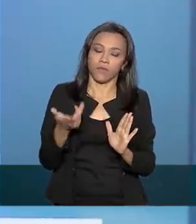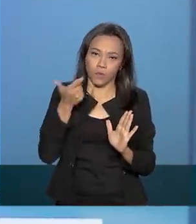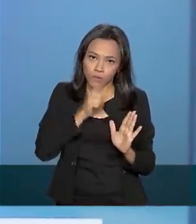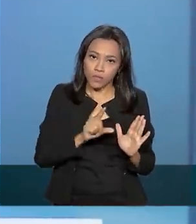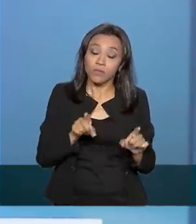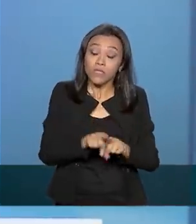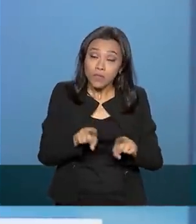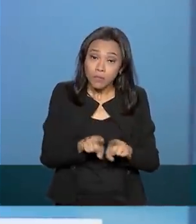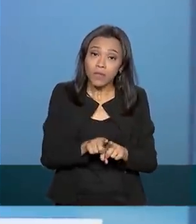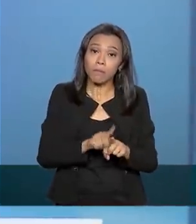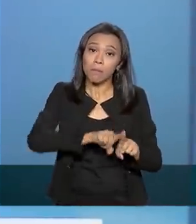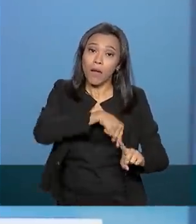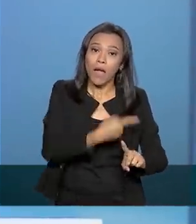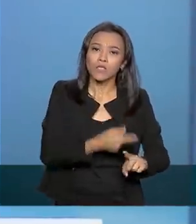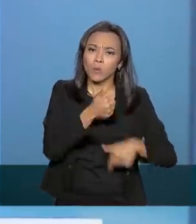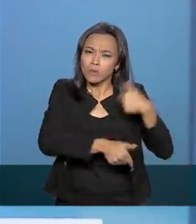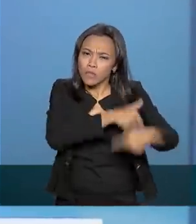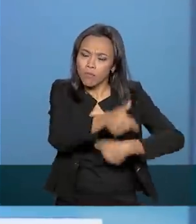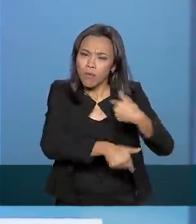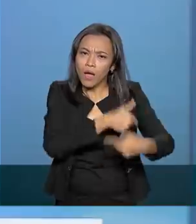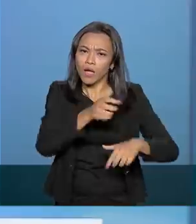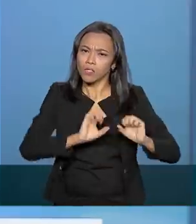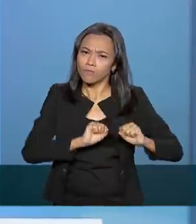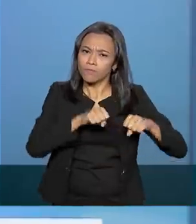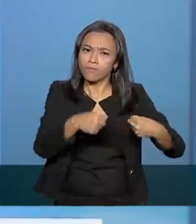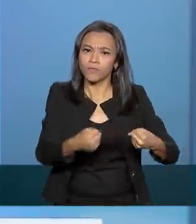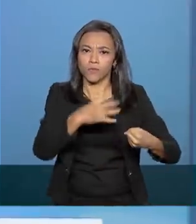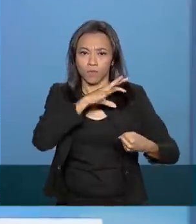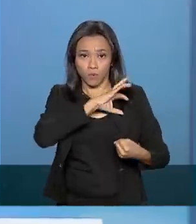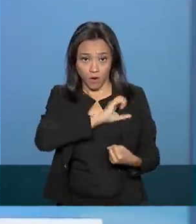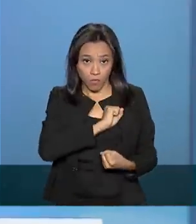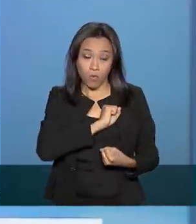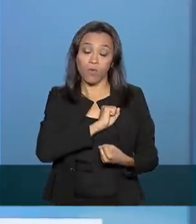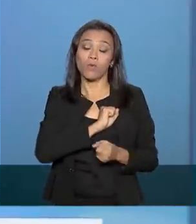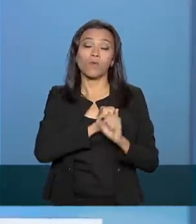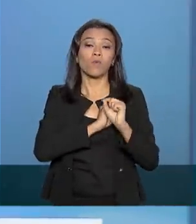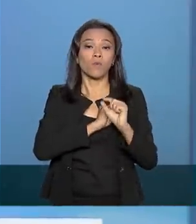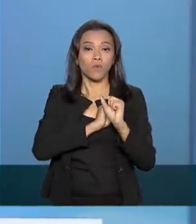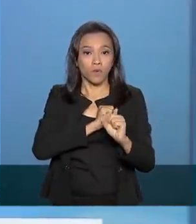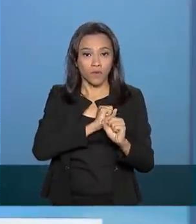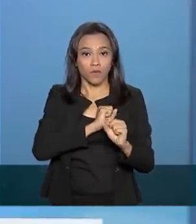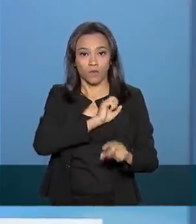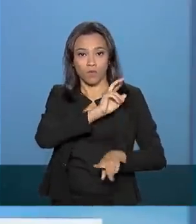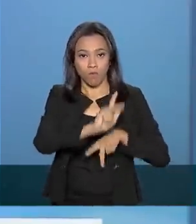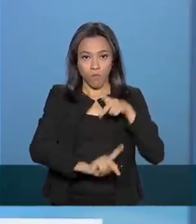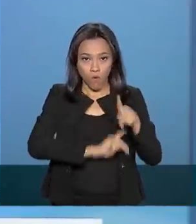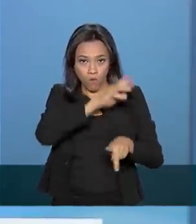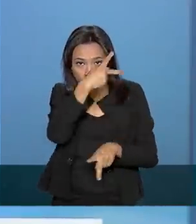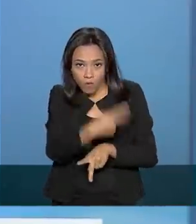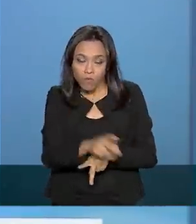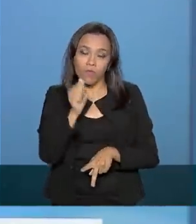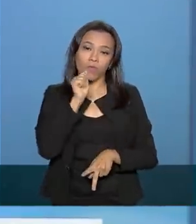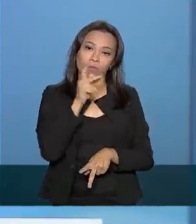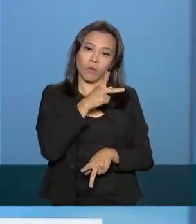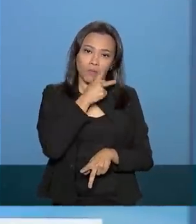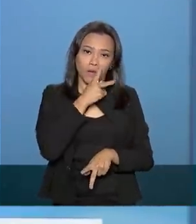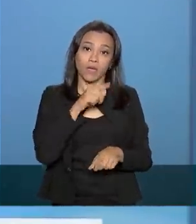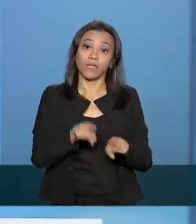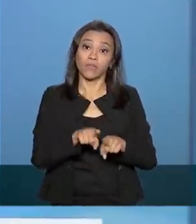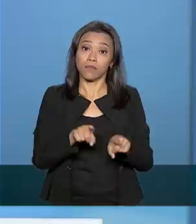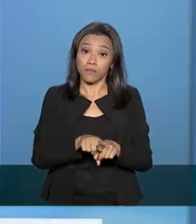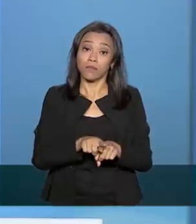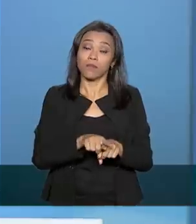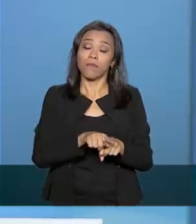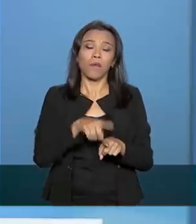com o trabalho, com a dedicação e com o amor do povo de Macapá e do Amapá